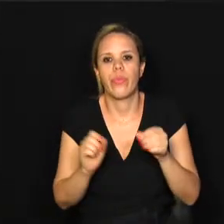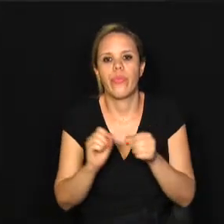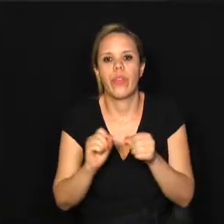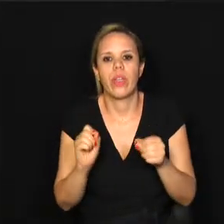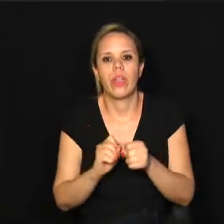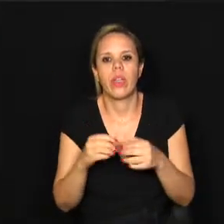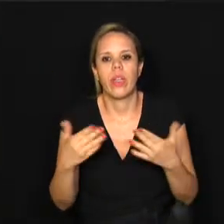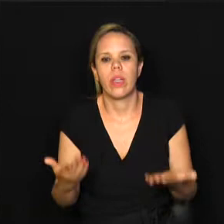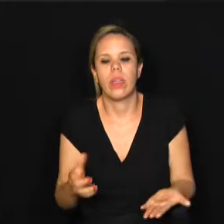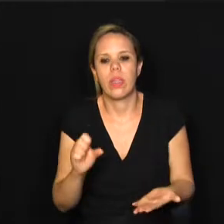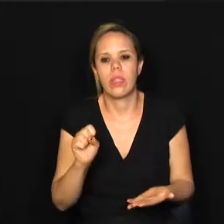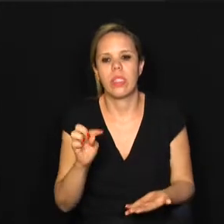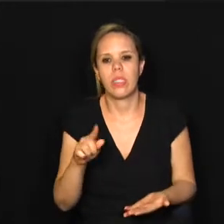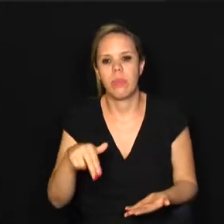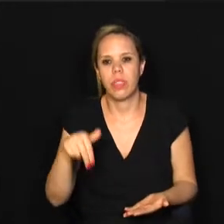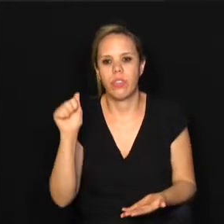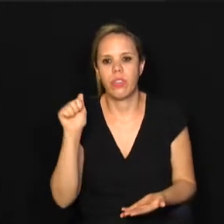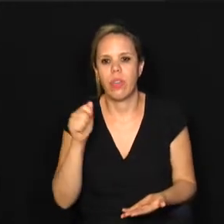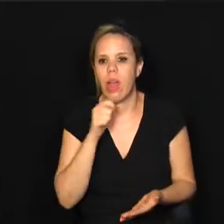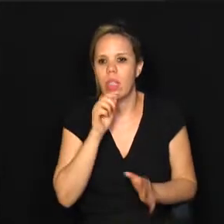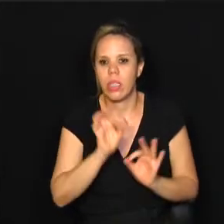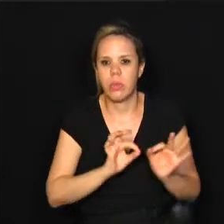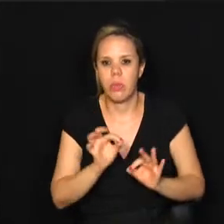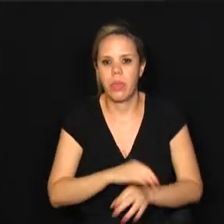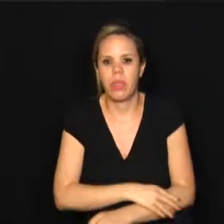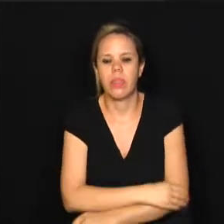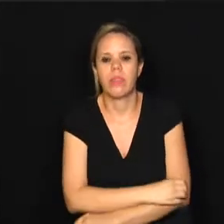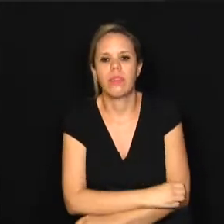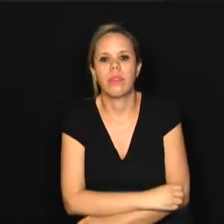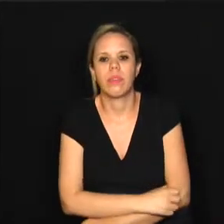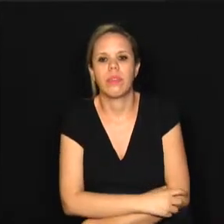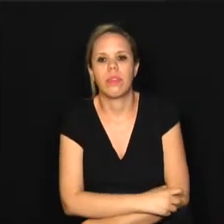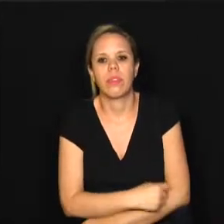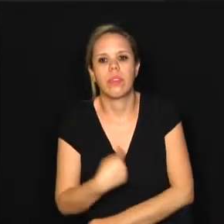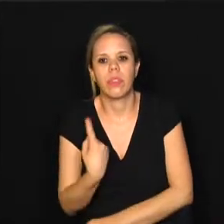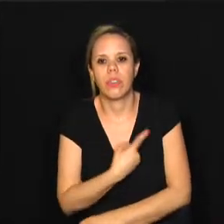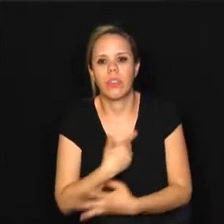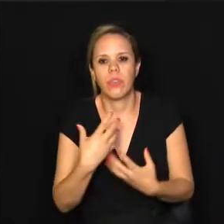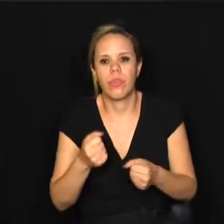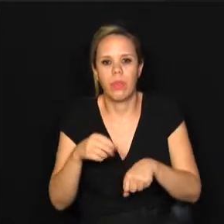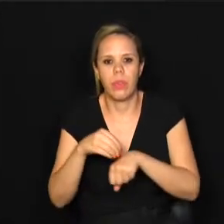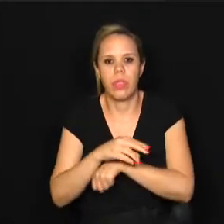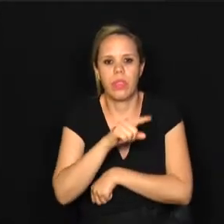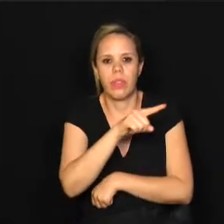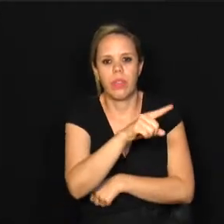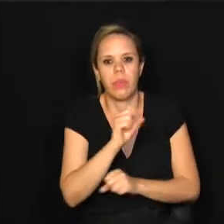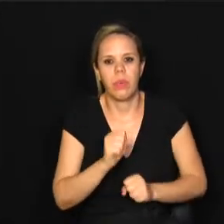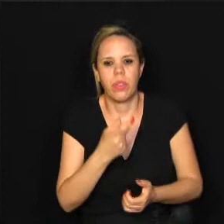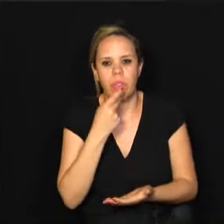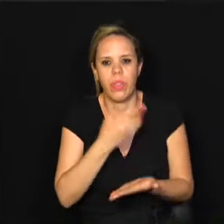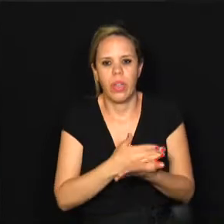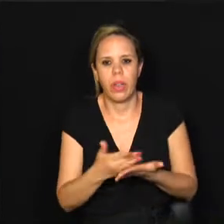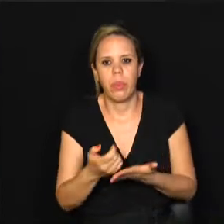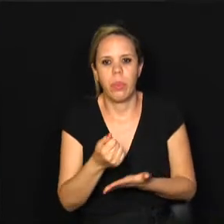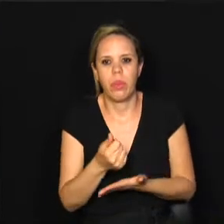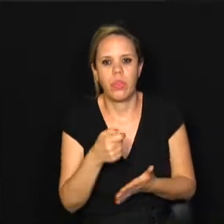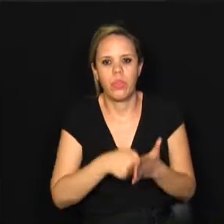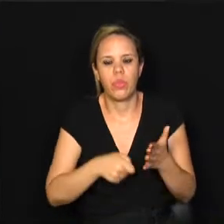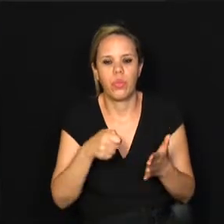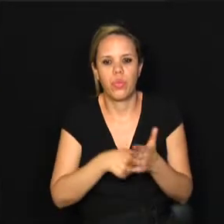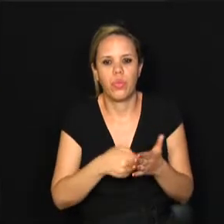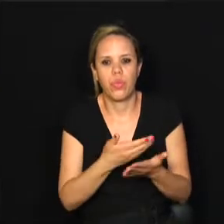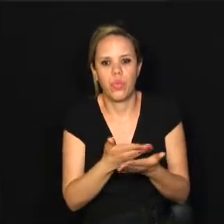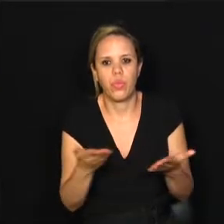enquanto a dona Sebastiana vai se preparando, Mauro, nós vamos passar para que você possa falar um pouquinho da luta de